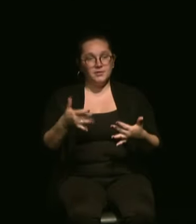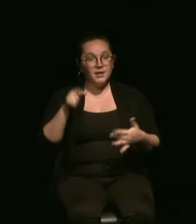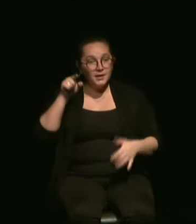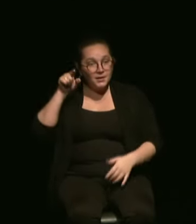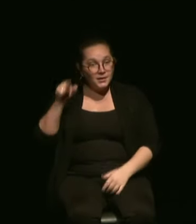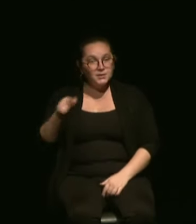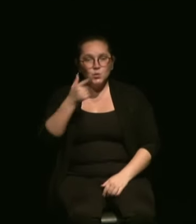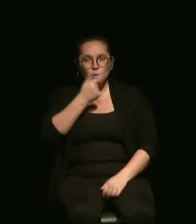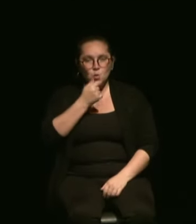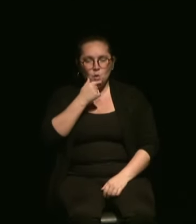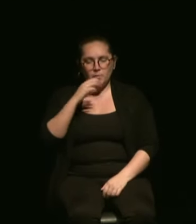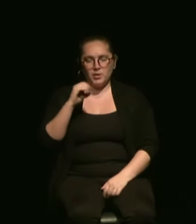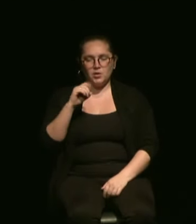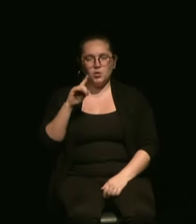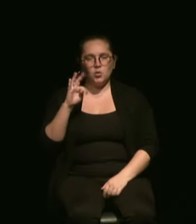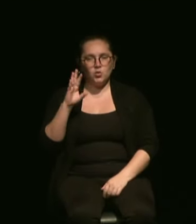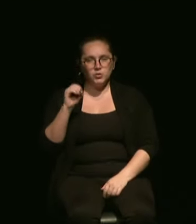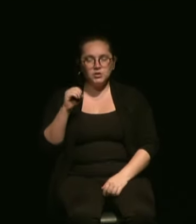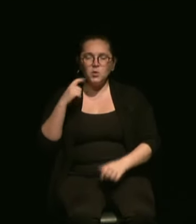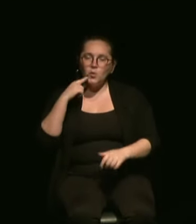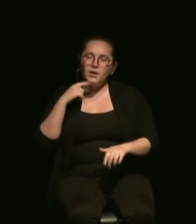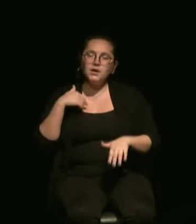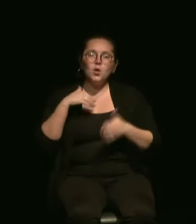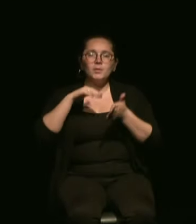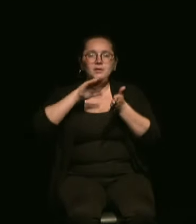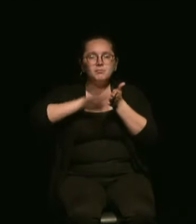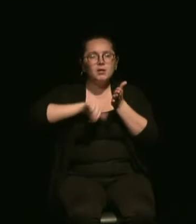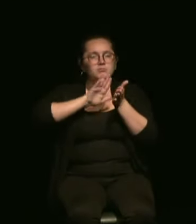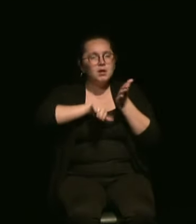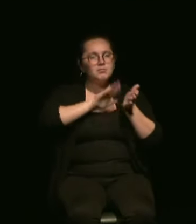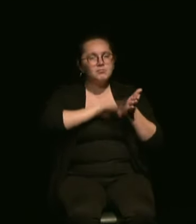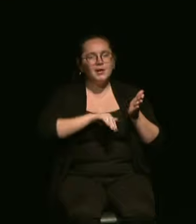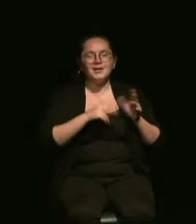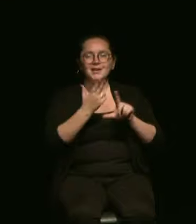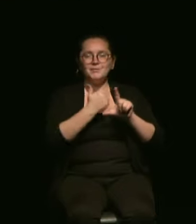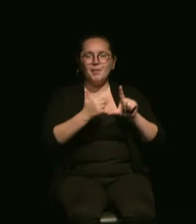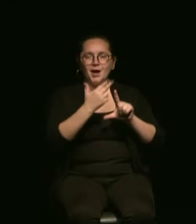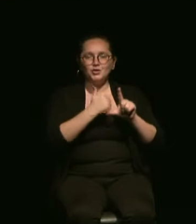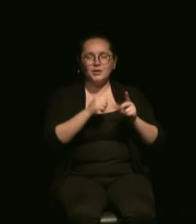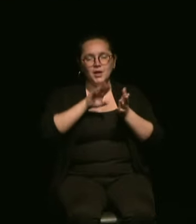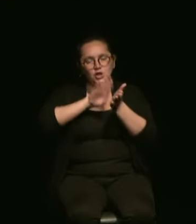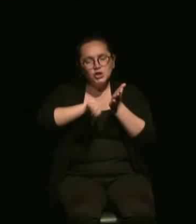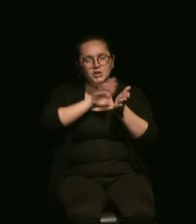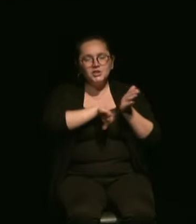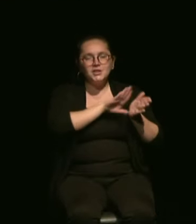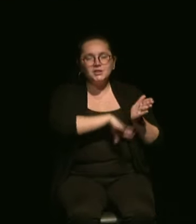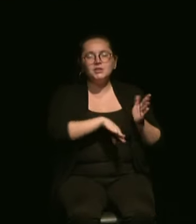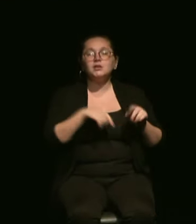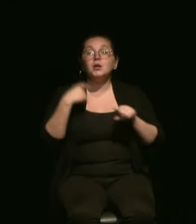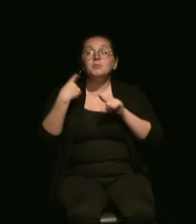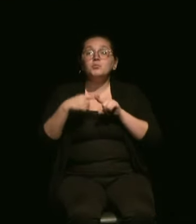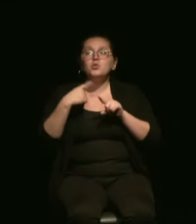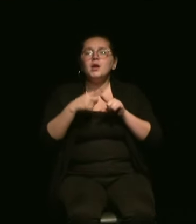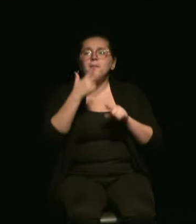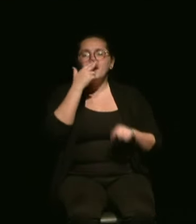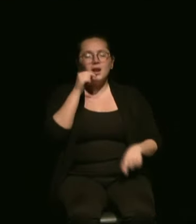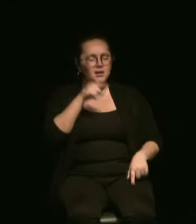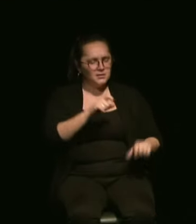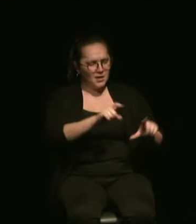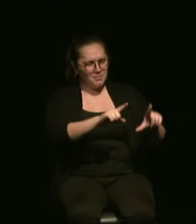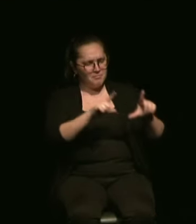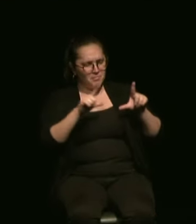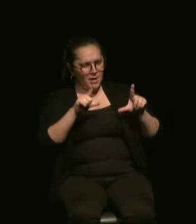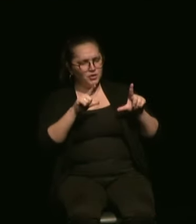Coutinho vai progressivamente suprimindo as imagens de ilustração. Porque elas servem para desvalorizar